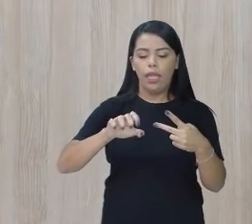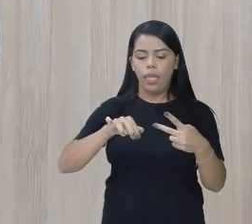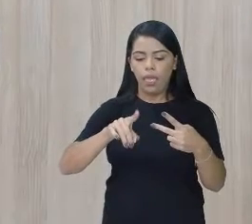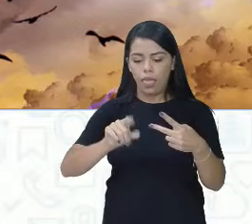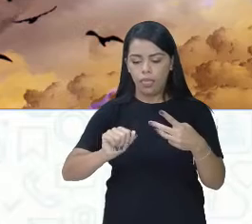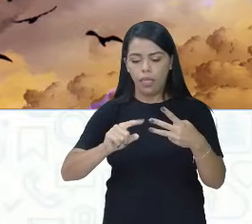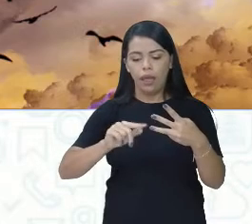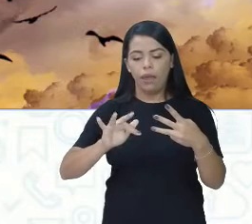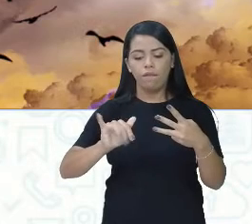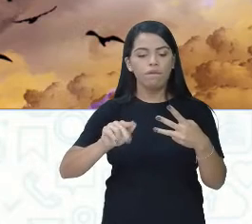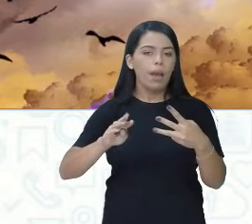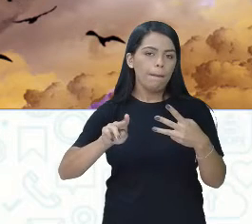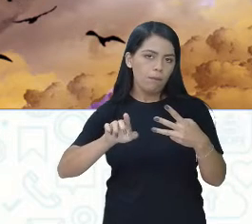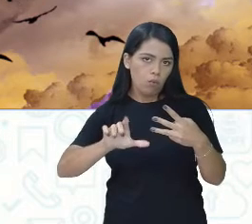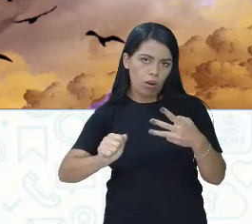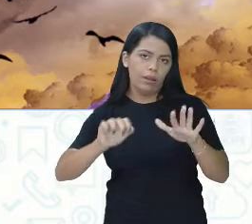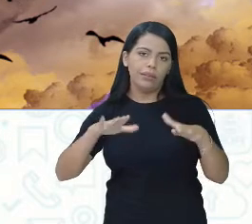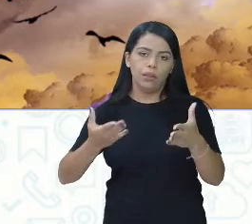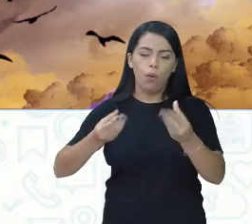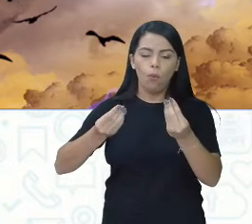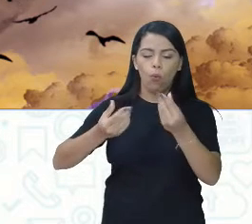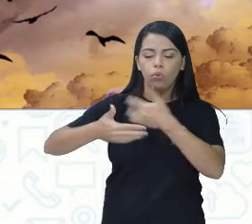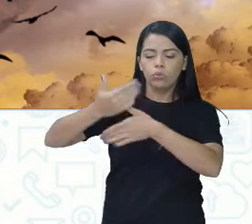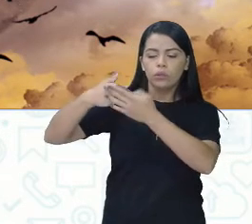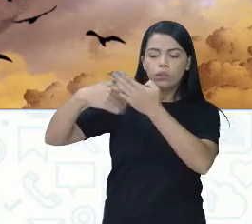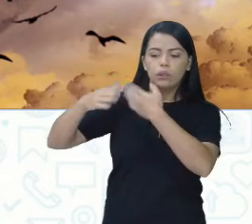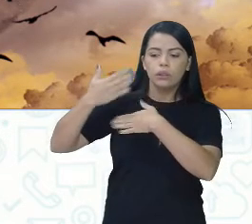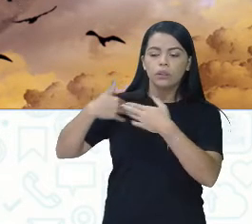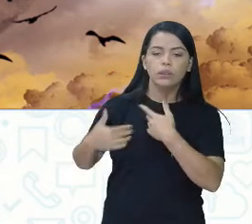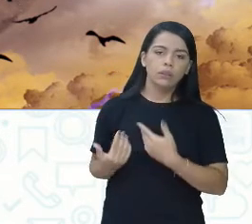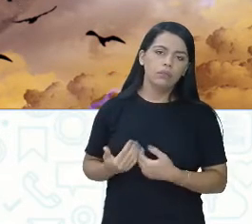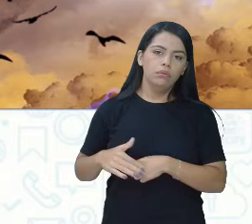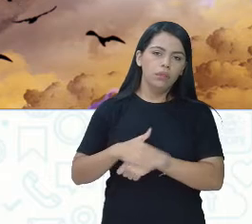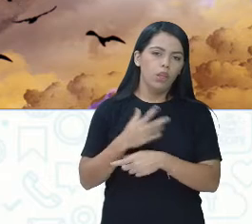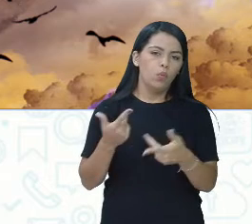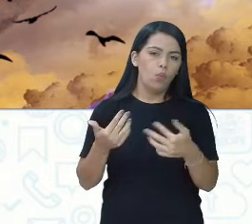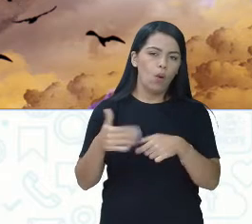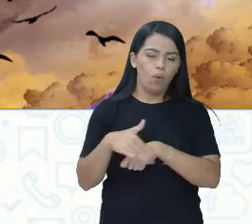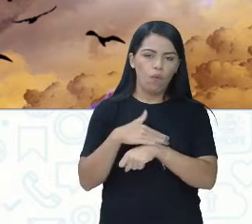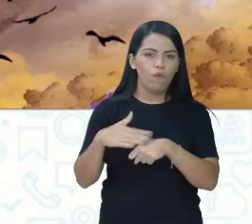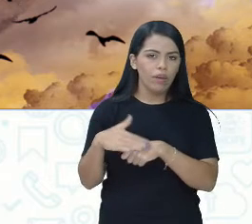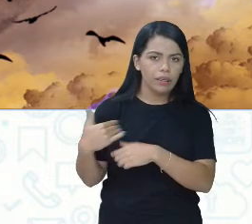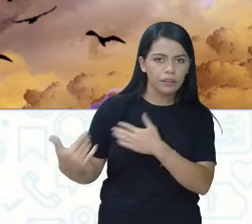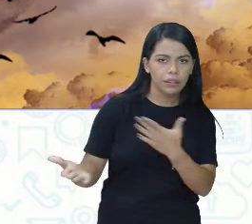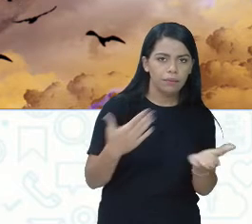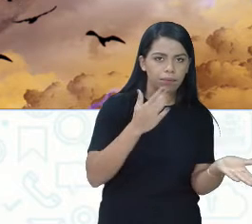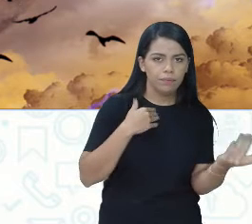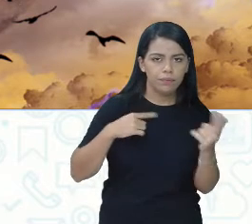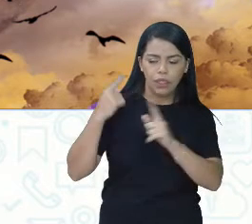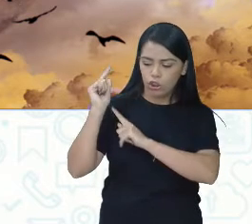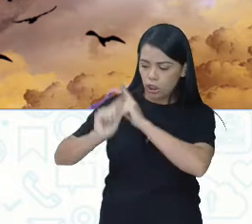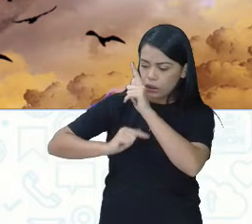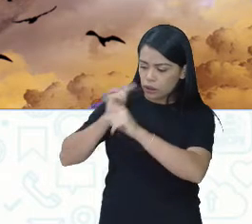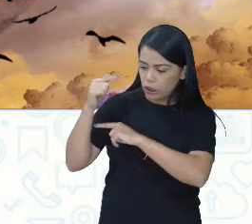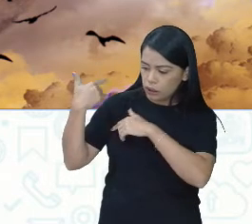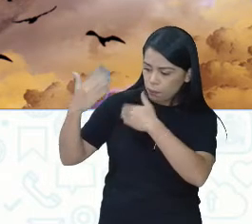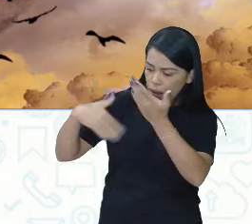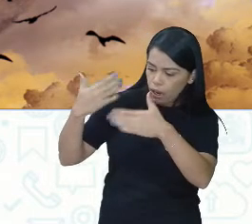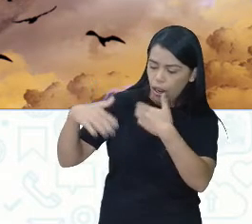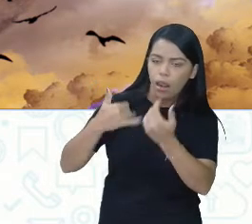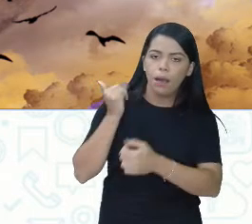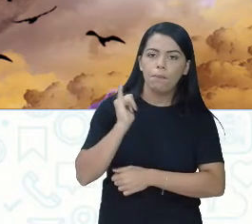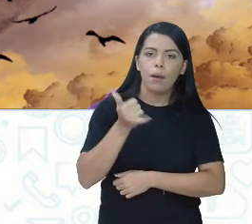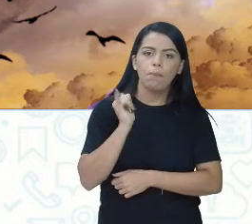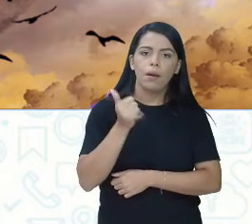As fábulas são tão antigas quanto as conversas dos humanos. Como foram passadas de boca em boca pelo povo, não sabemos